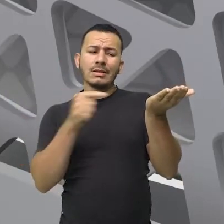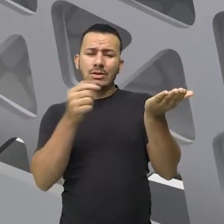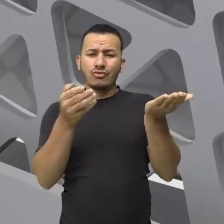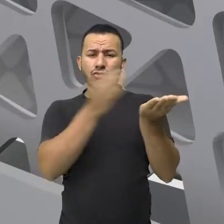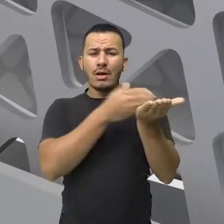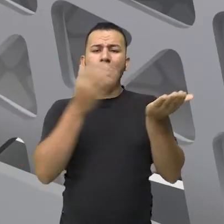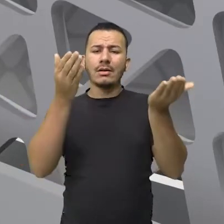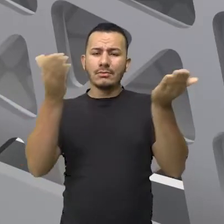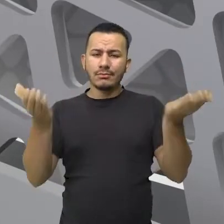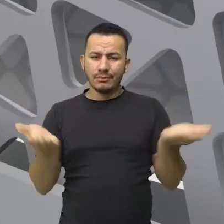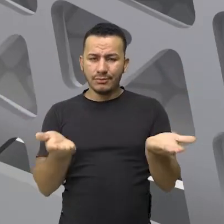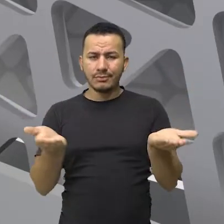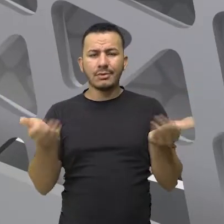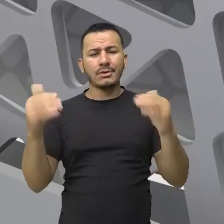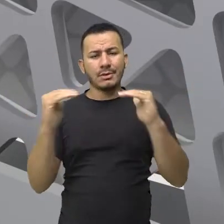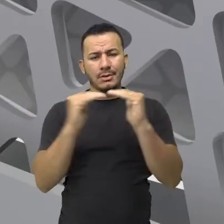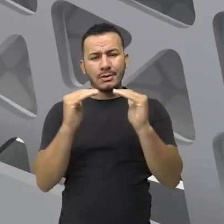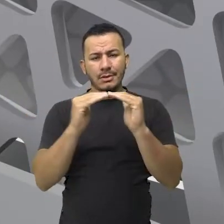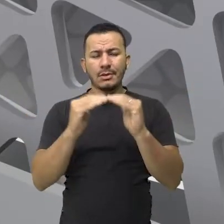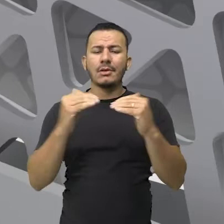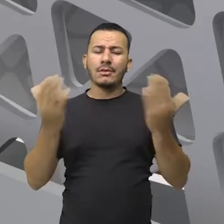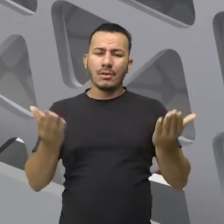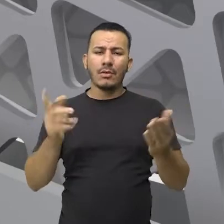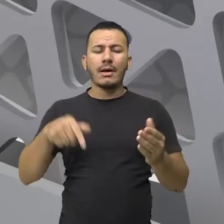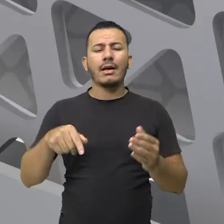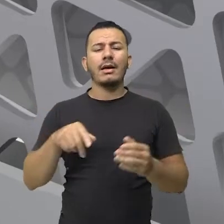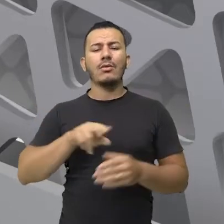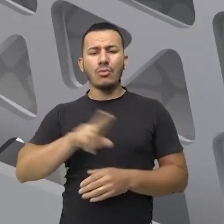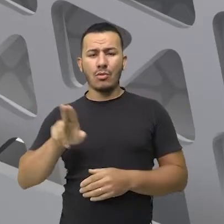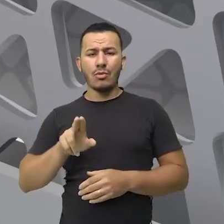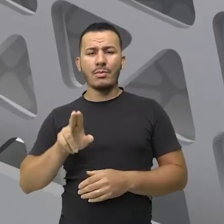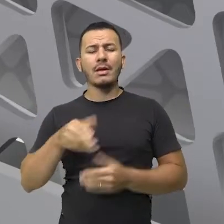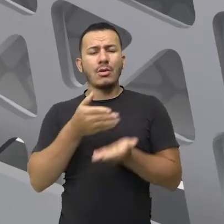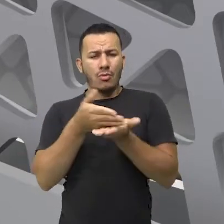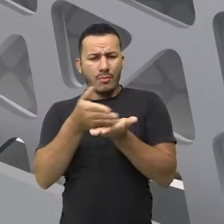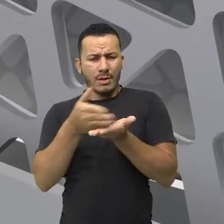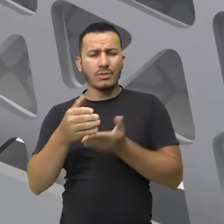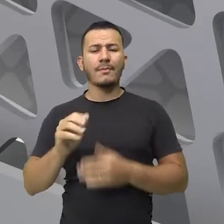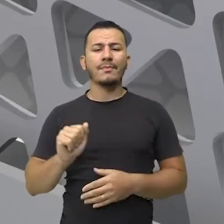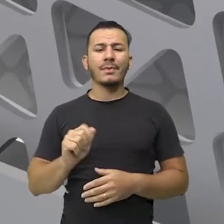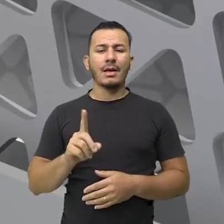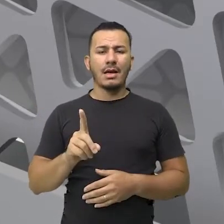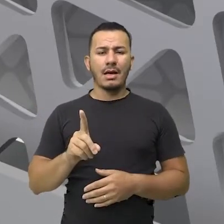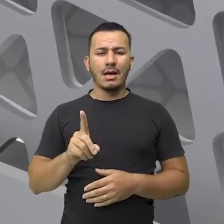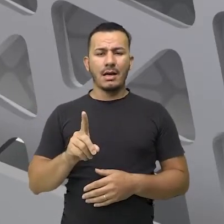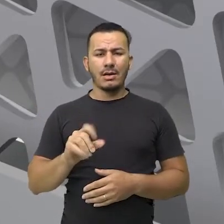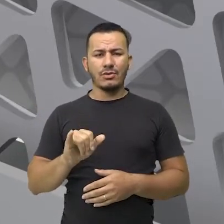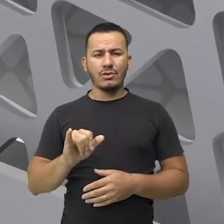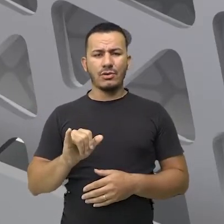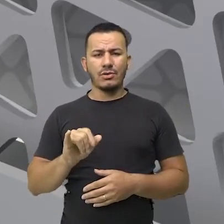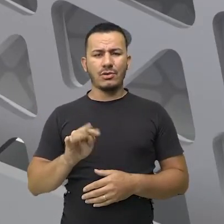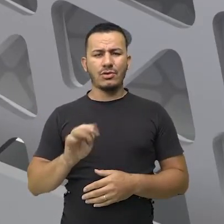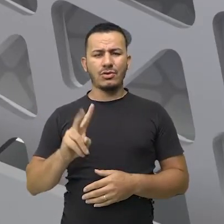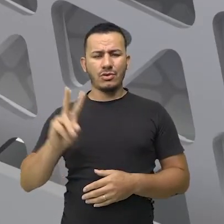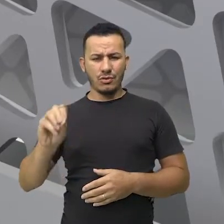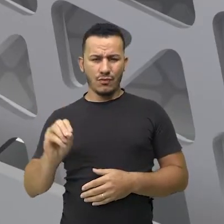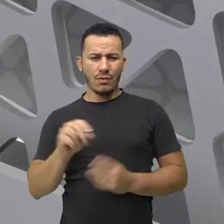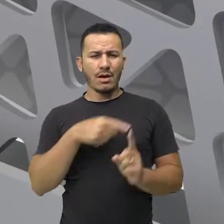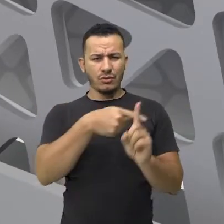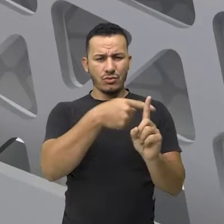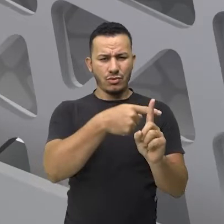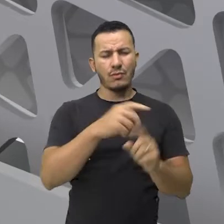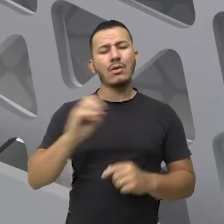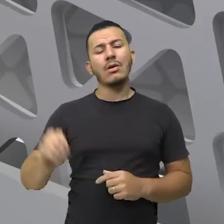retirado do outro. E isso chamamos de princípio aditivo. Mas também eu posso multiplicar tudo que eu tenho de um lado da